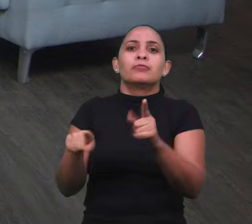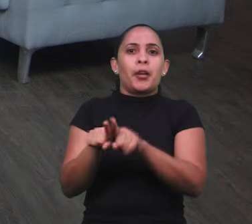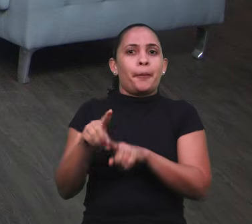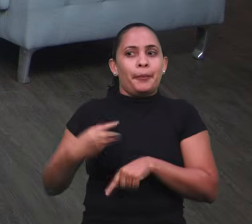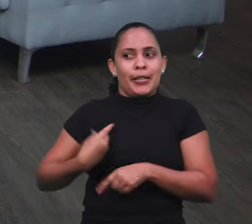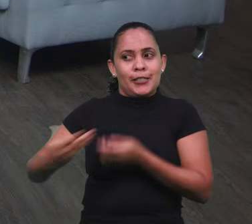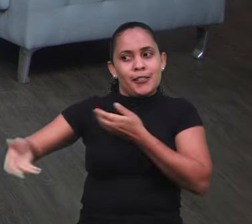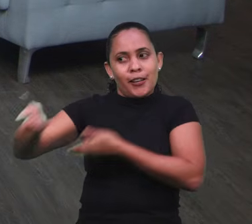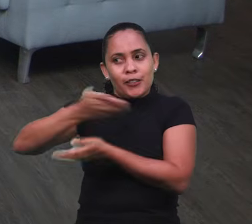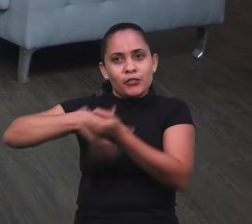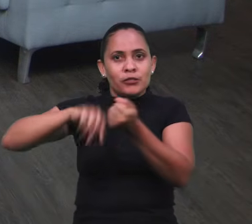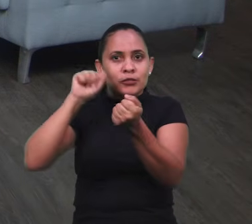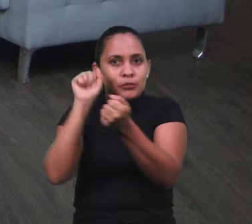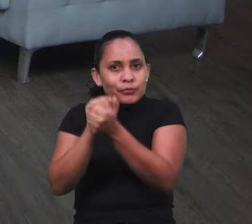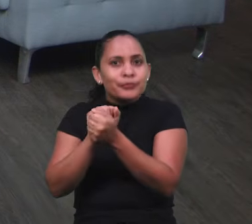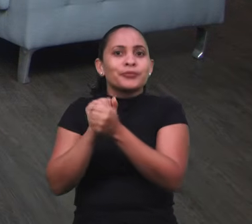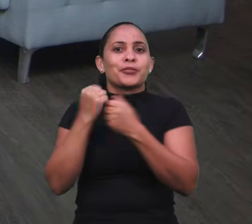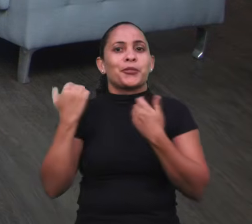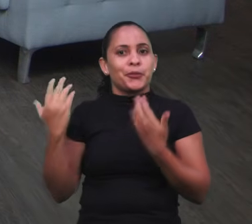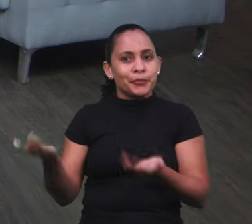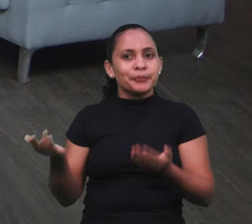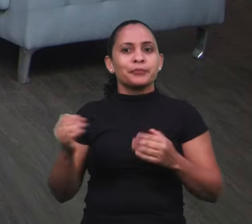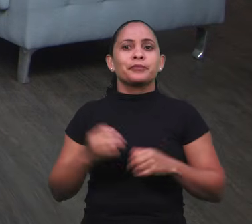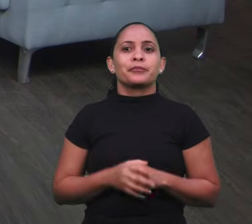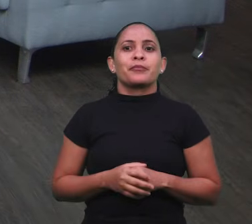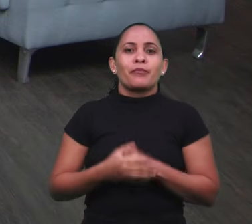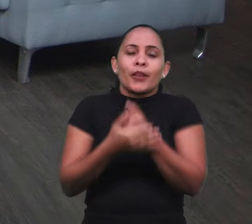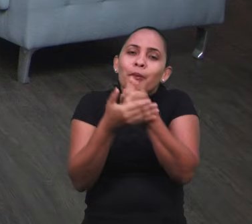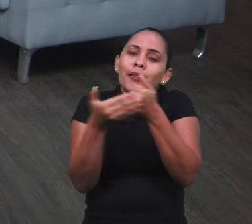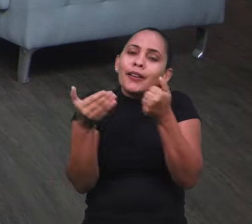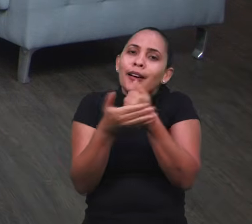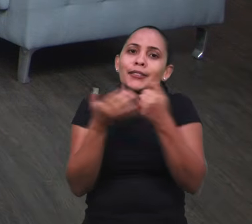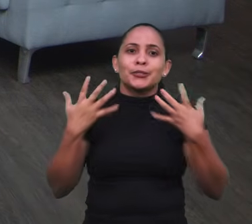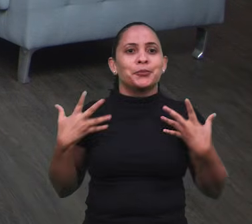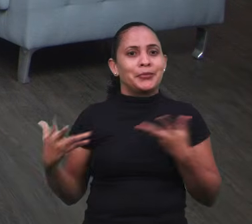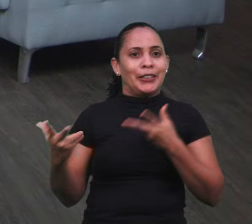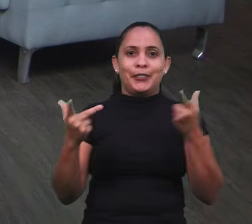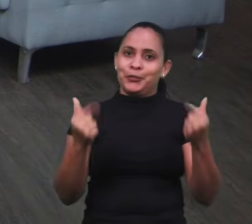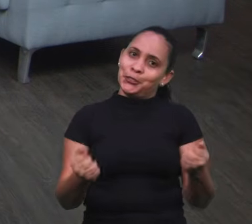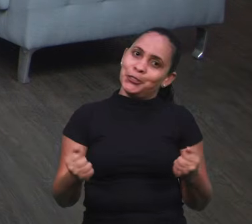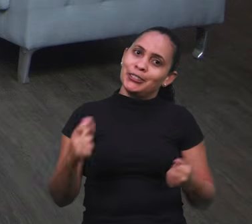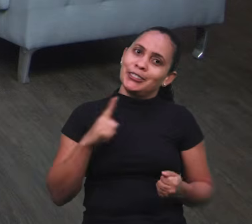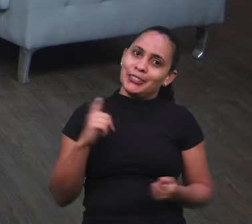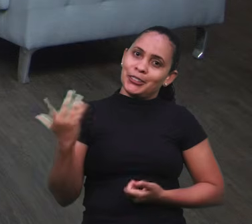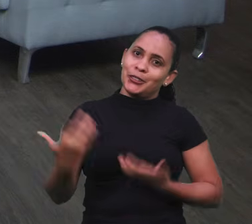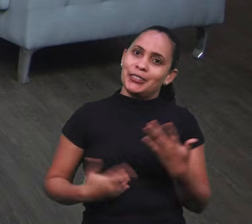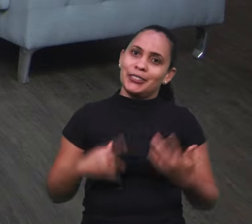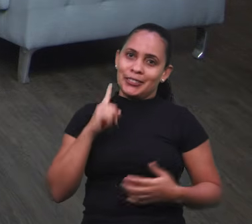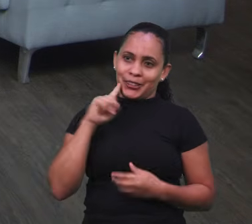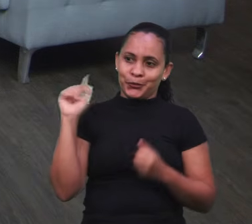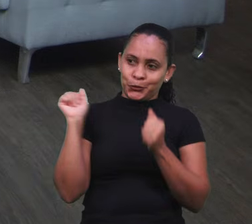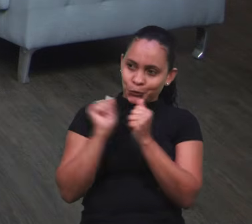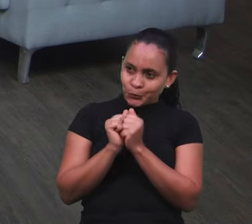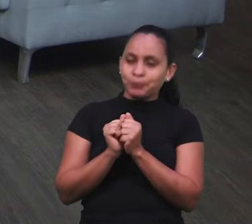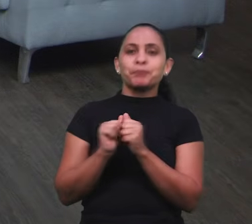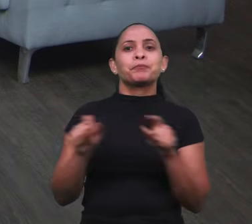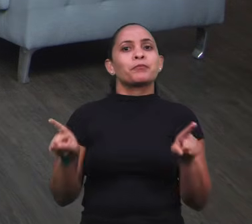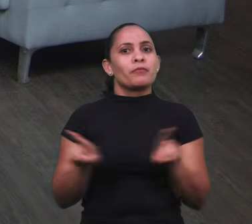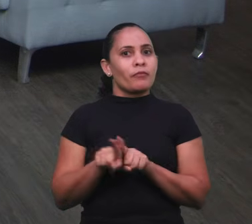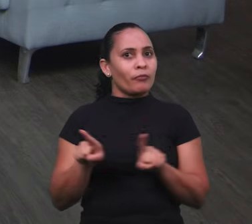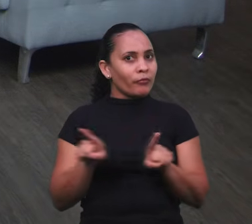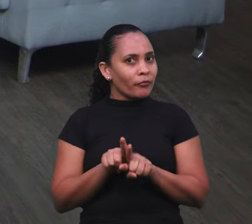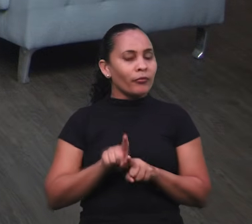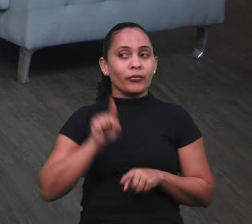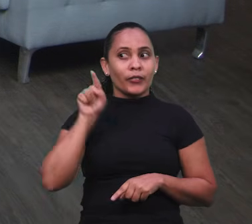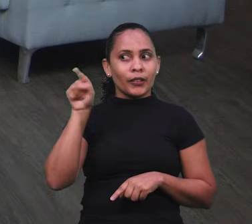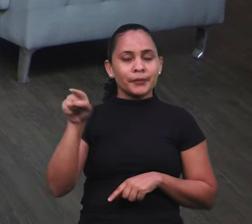são frequentes, são presentes, eles participam, eles são... Olha, há um carinho muito grande pelos nossos irmãos idosos.